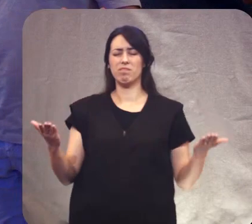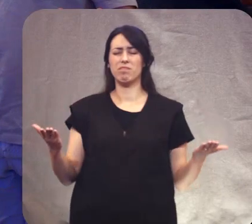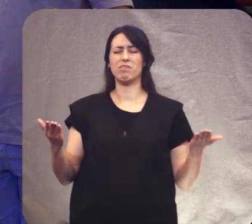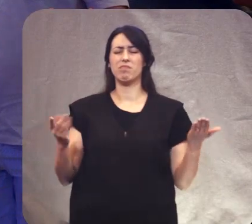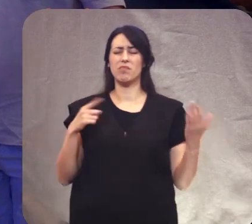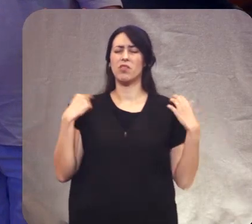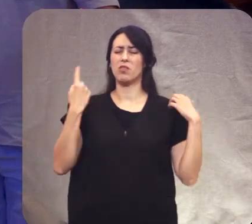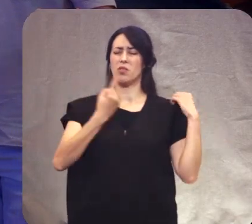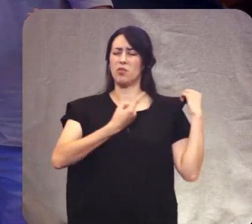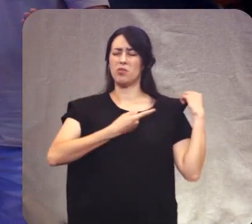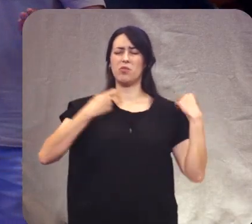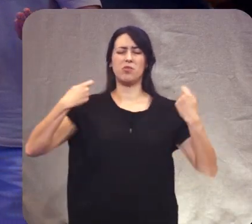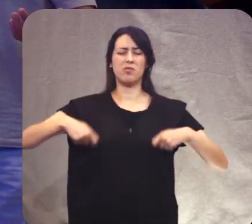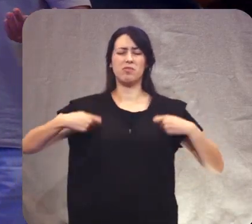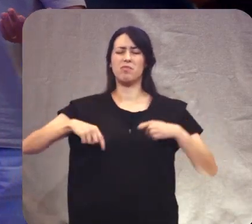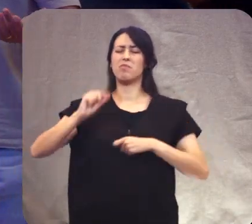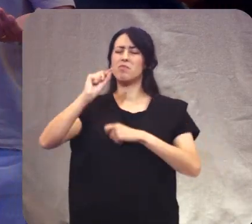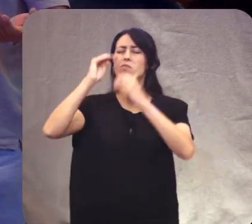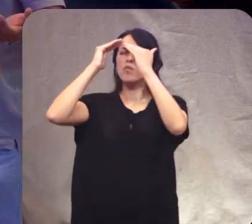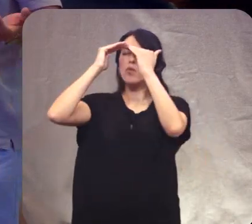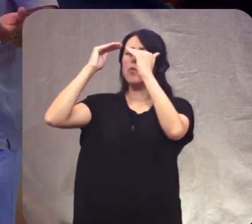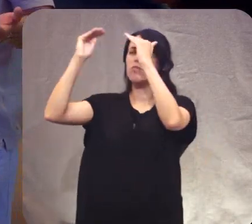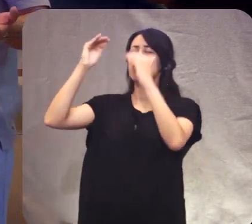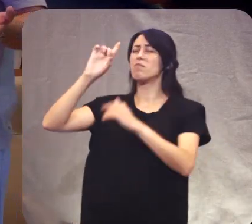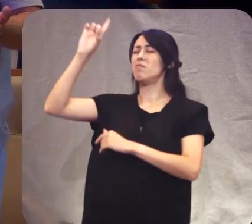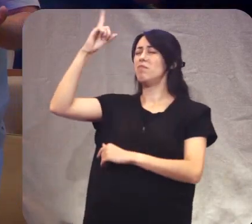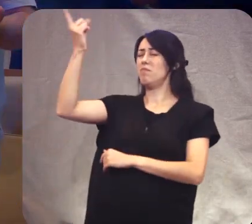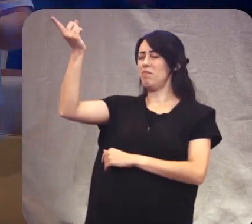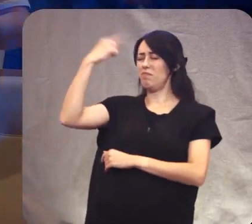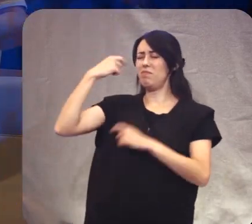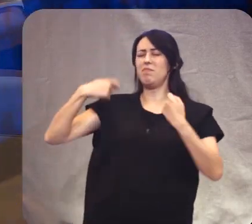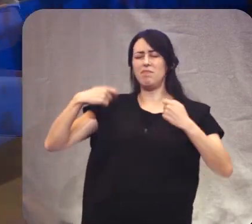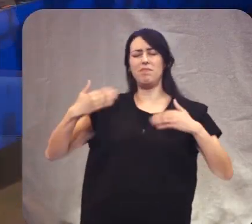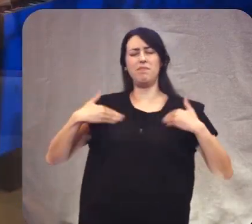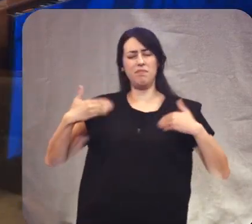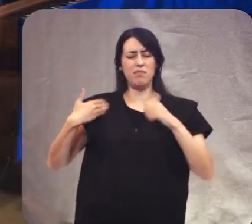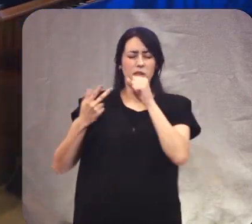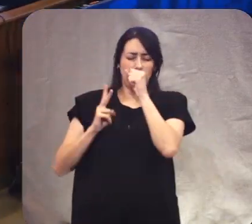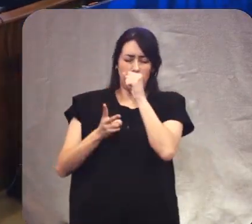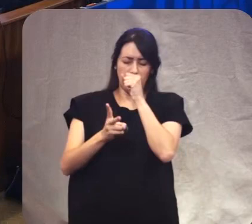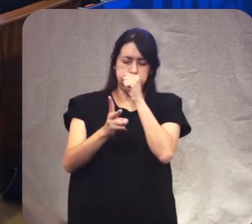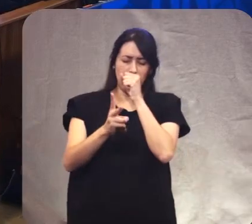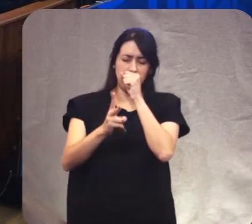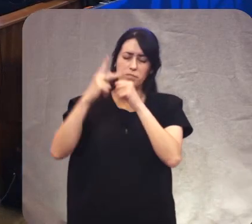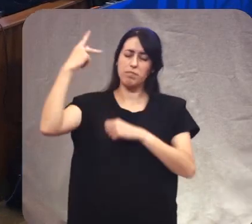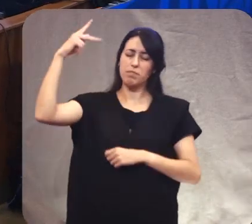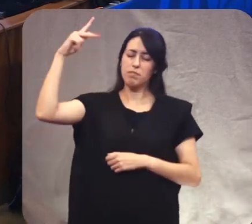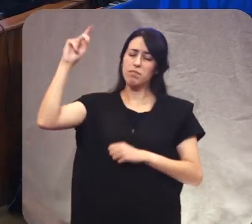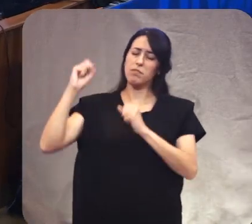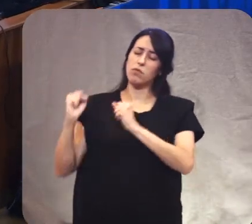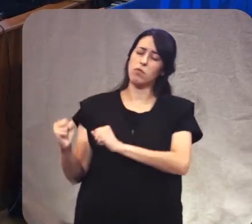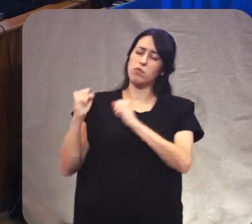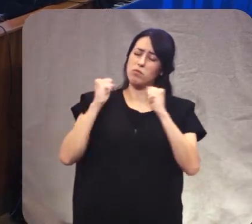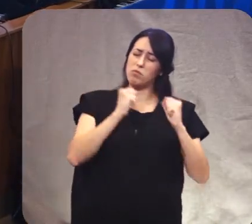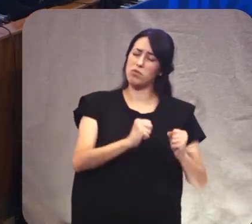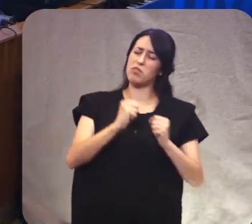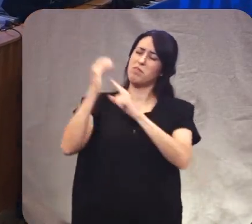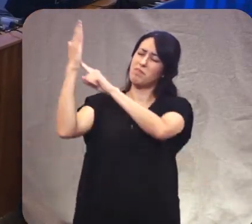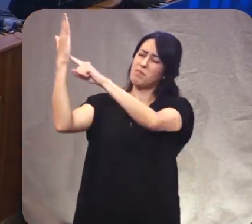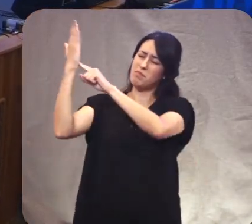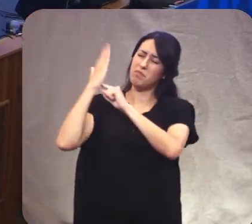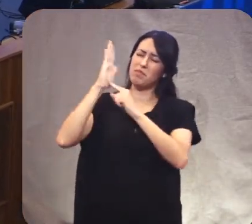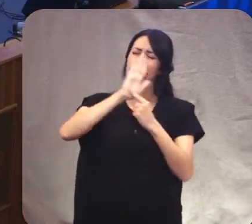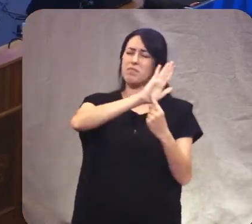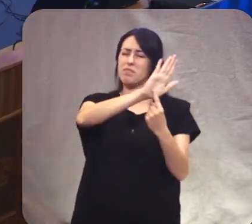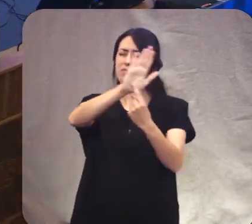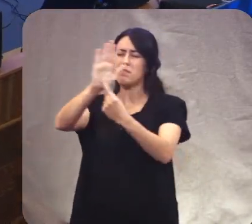Possamos desempenhar aquilo que o Senhor nos deu com alegria, e que o teu poder se manifeste entre